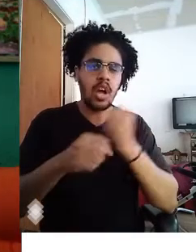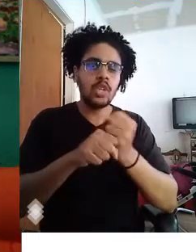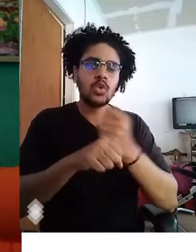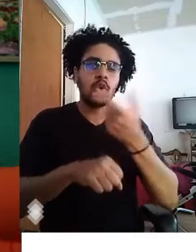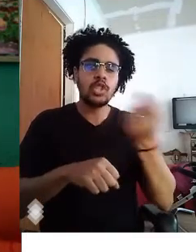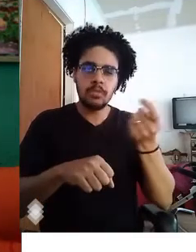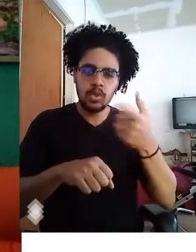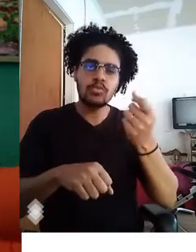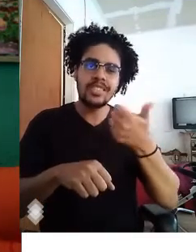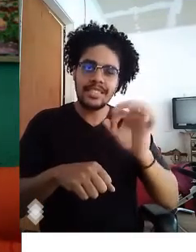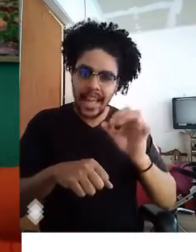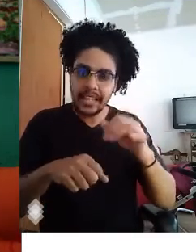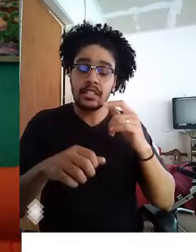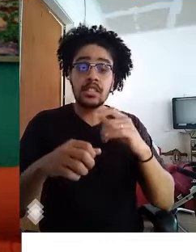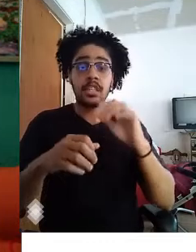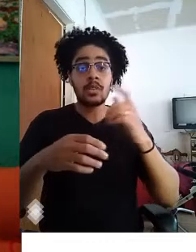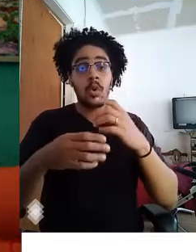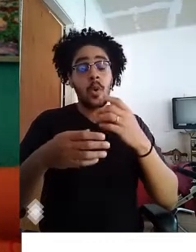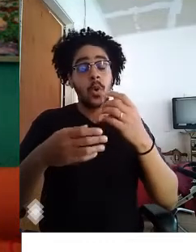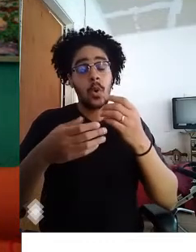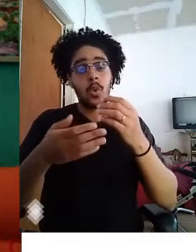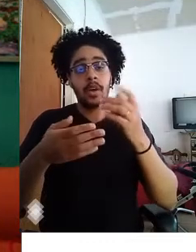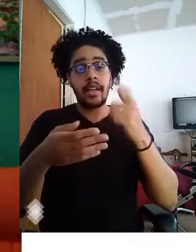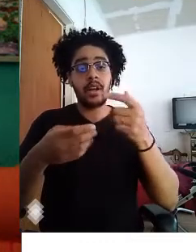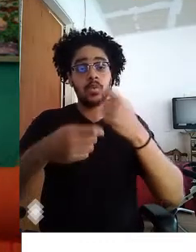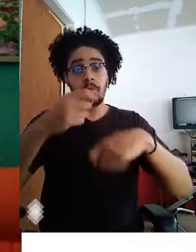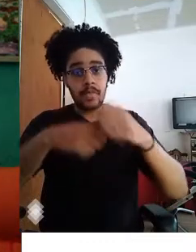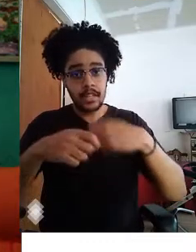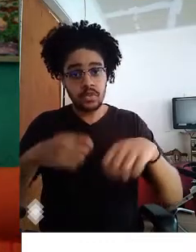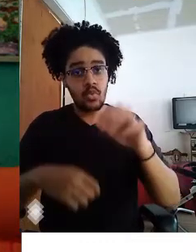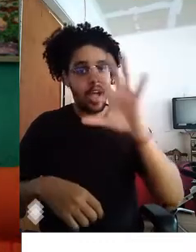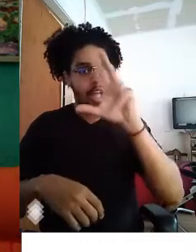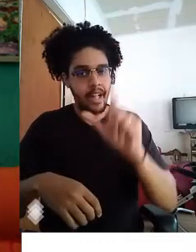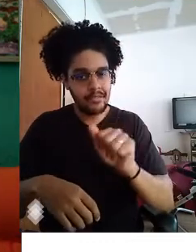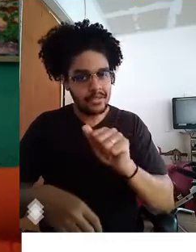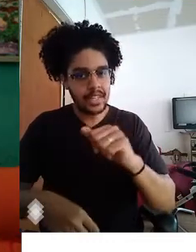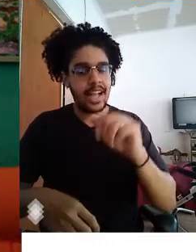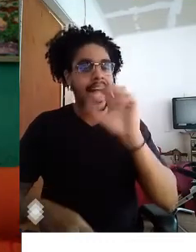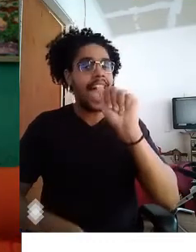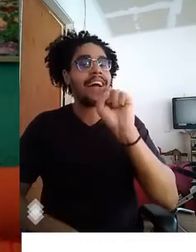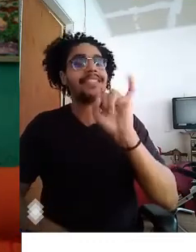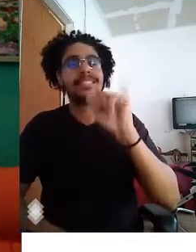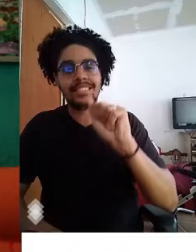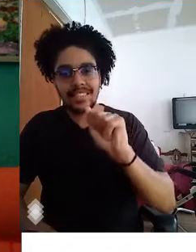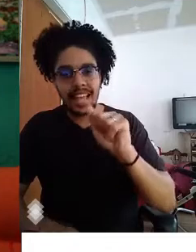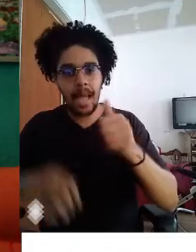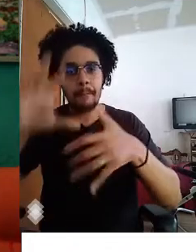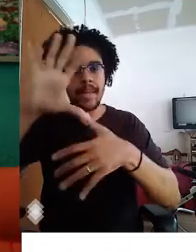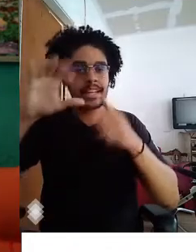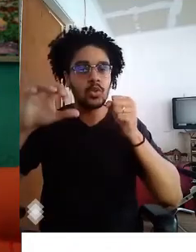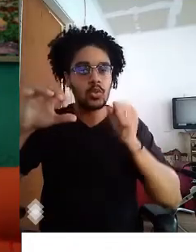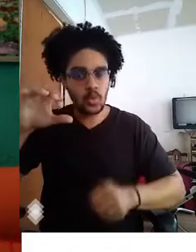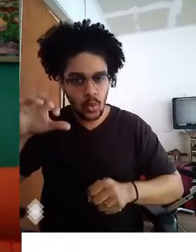2010, reforçando o seu comércio com a África, com a Ásia e com a América do Sul e Central. Então, com